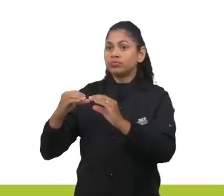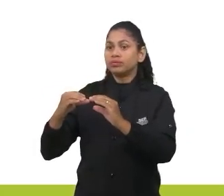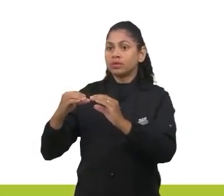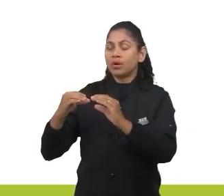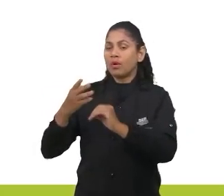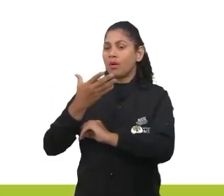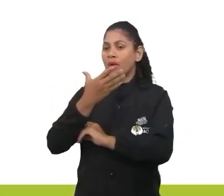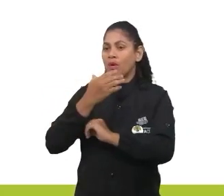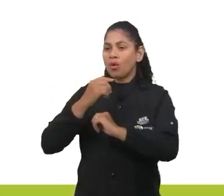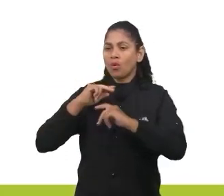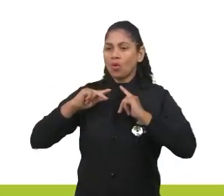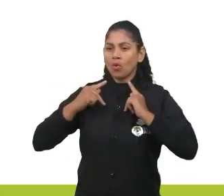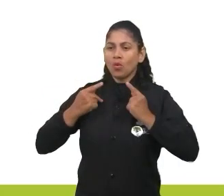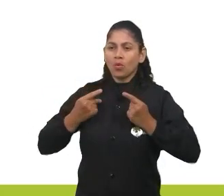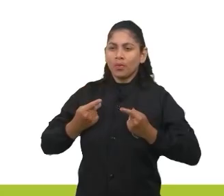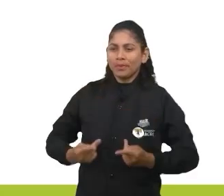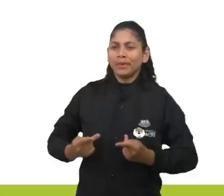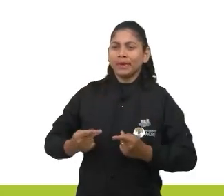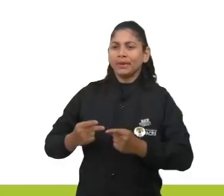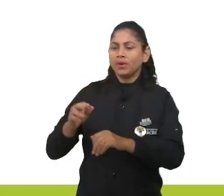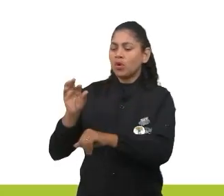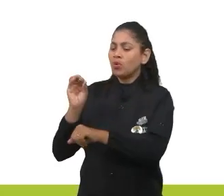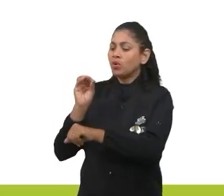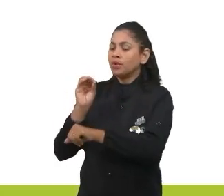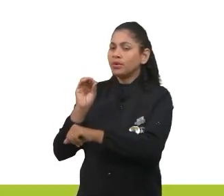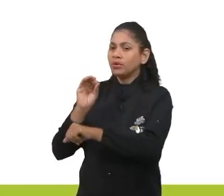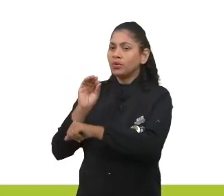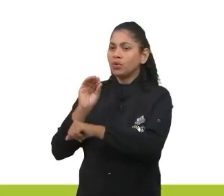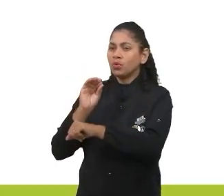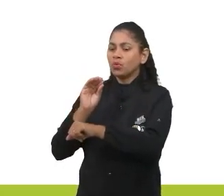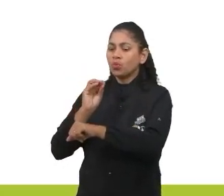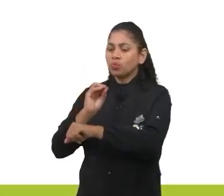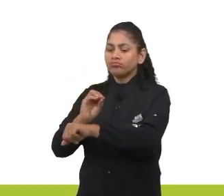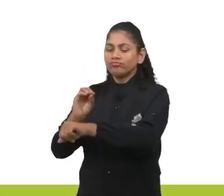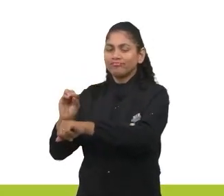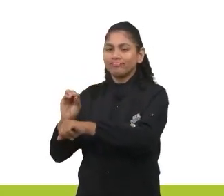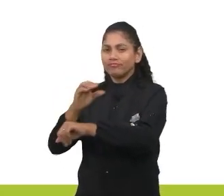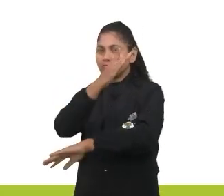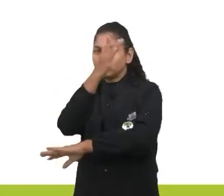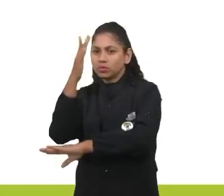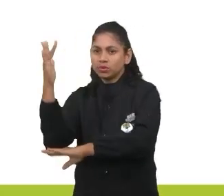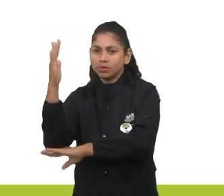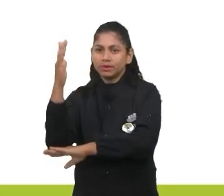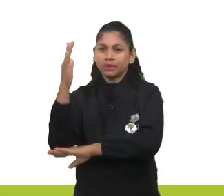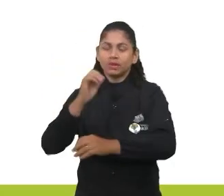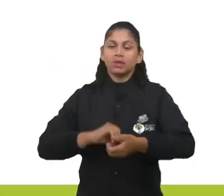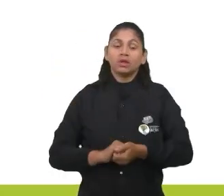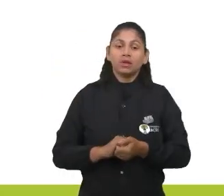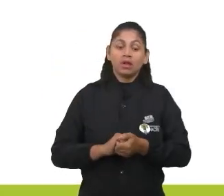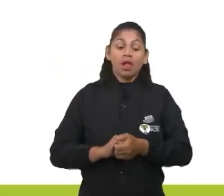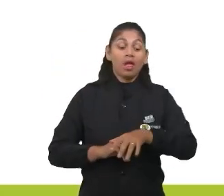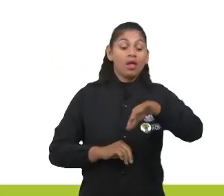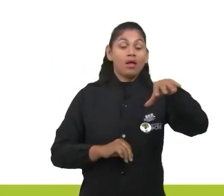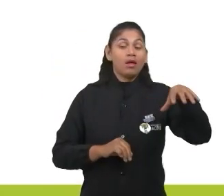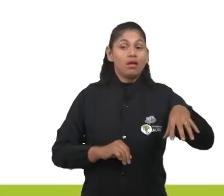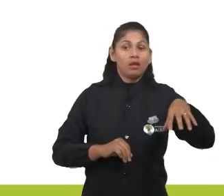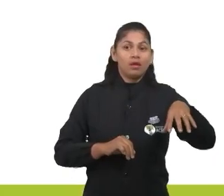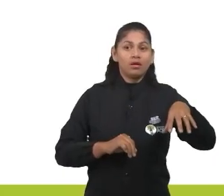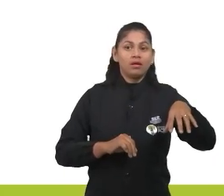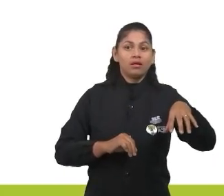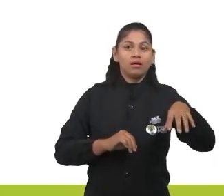Razão instrumental, impõe e procura manter a ideologia da classe dominante.